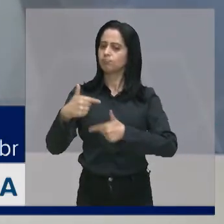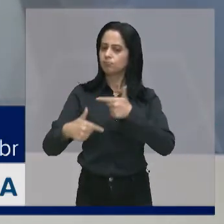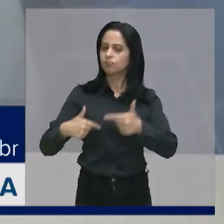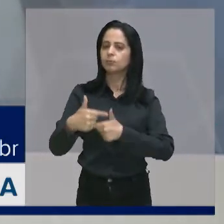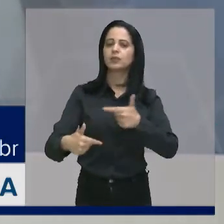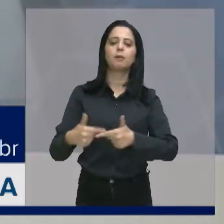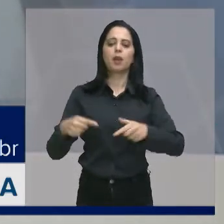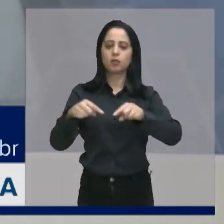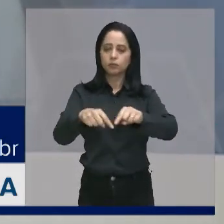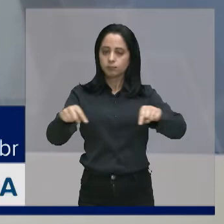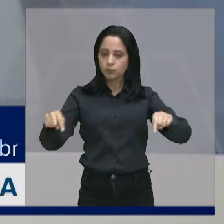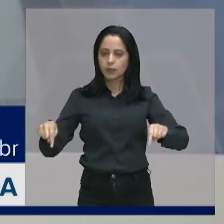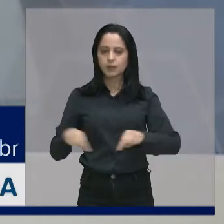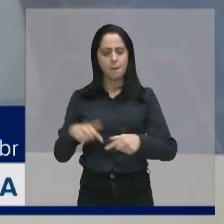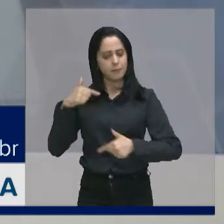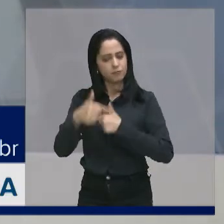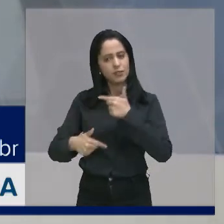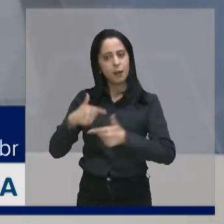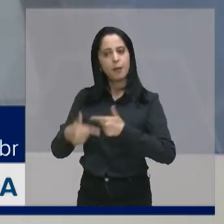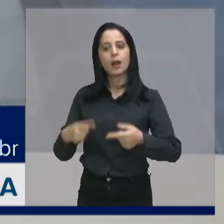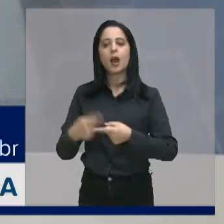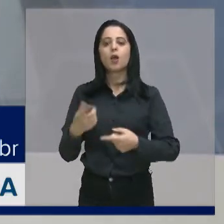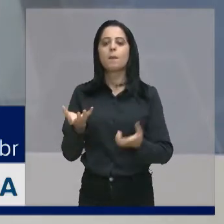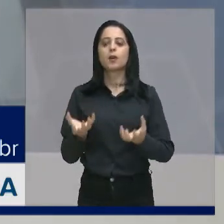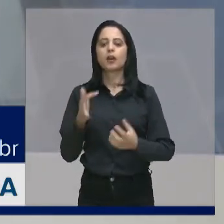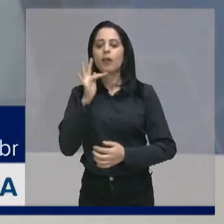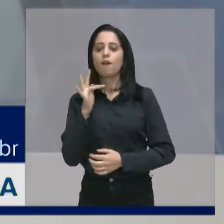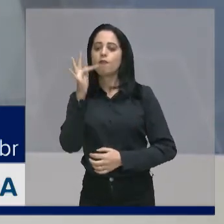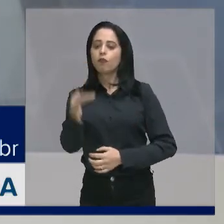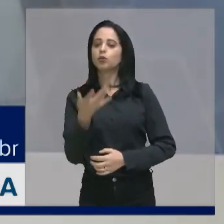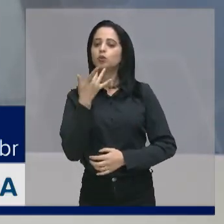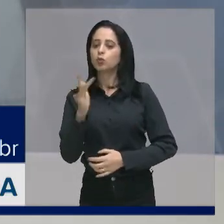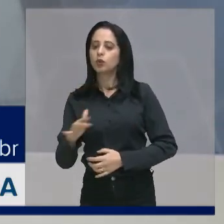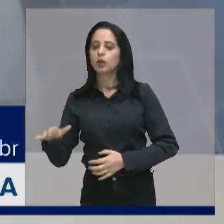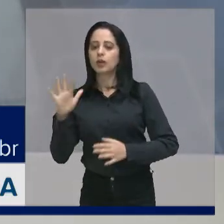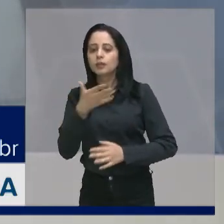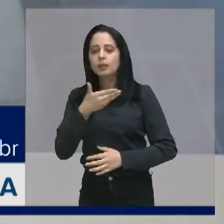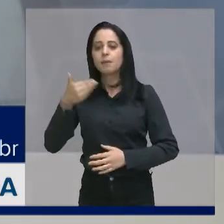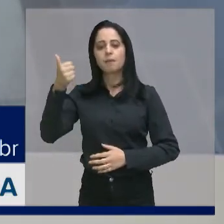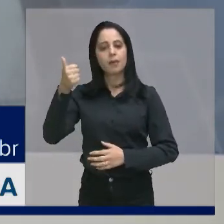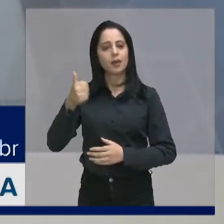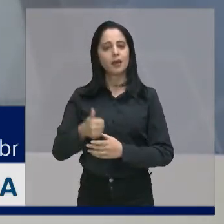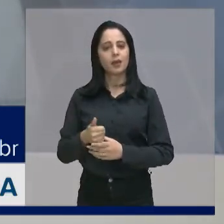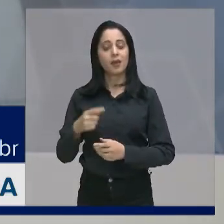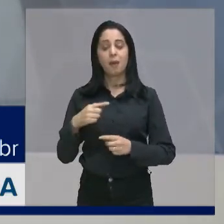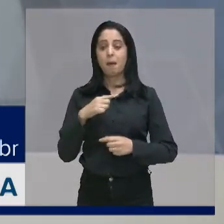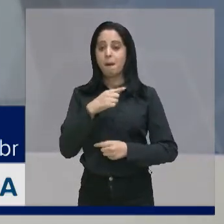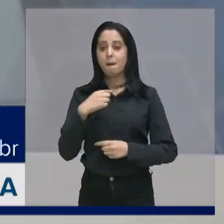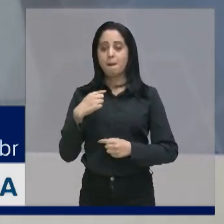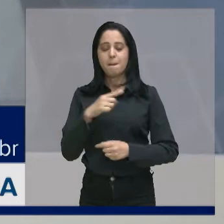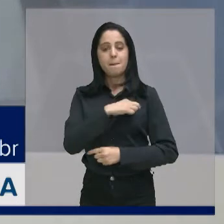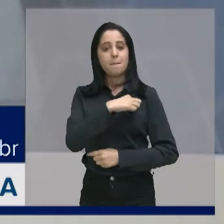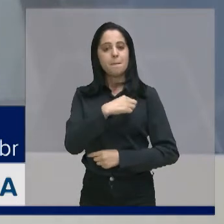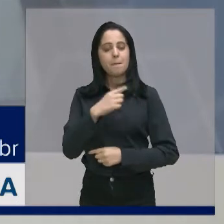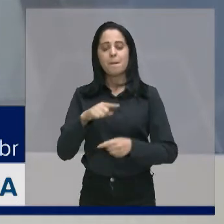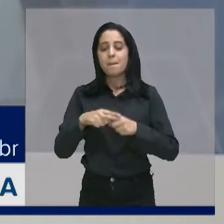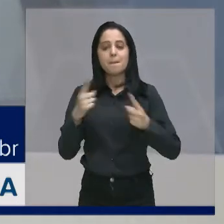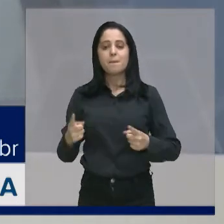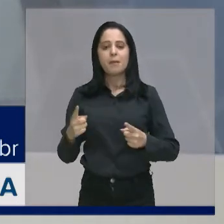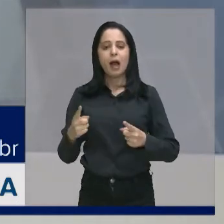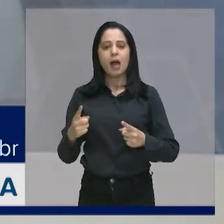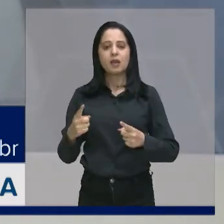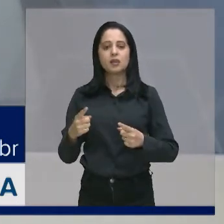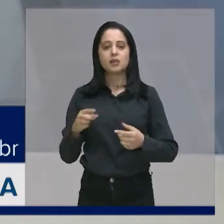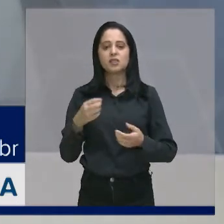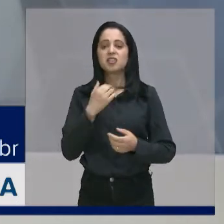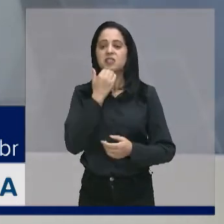da sala de aula, trabalhando pelo futuro das nossas crianças, das crianças da cidade, mas não somos ouvidos, não somos consultados,